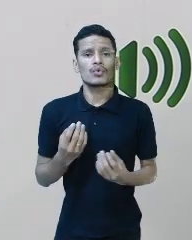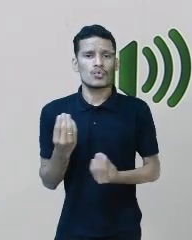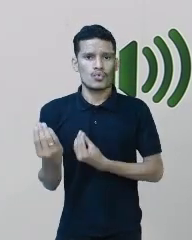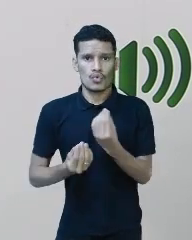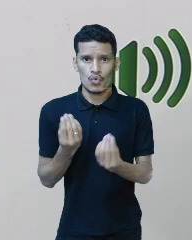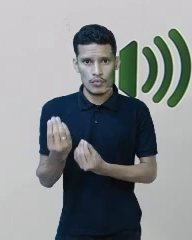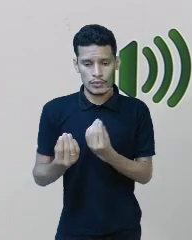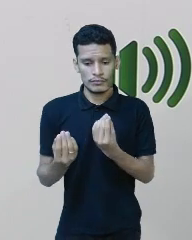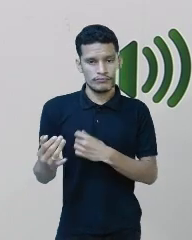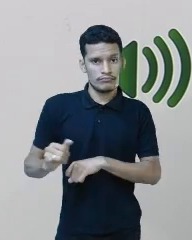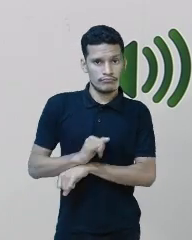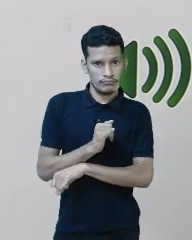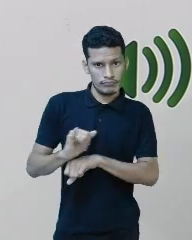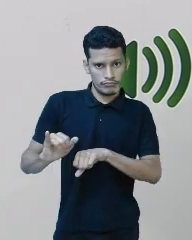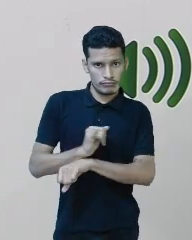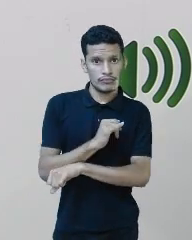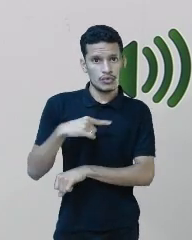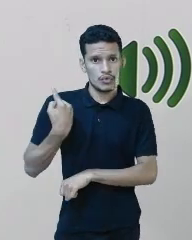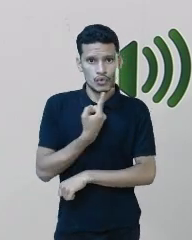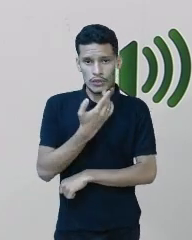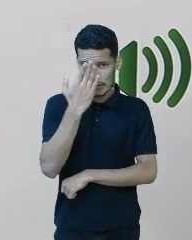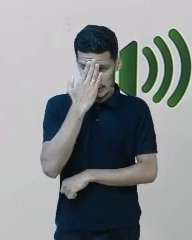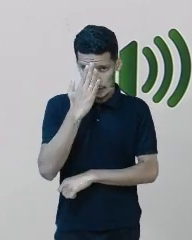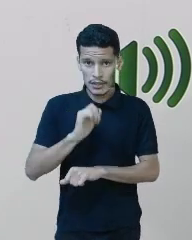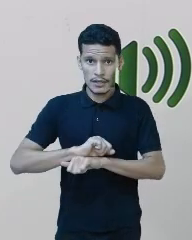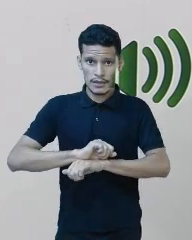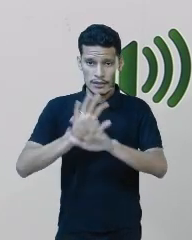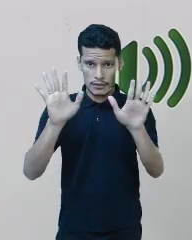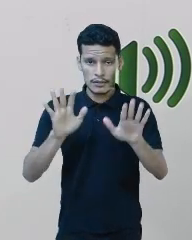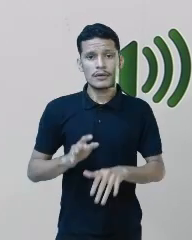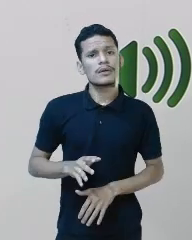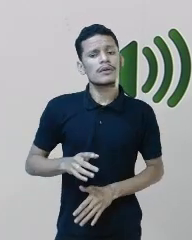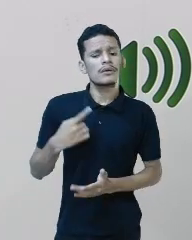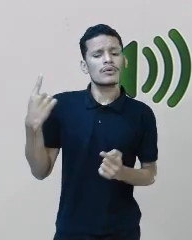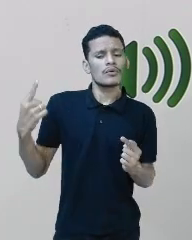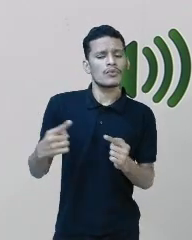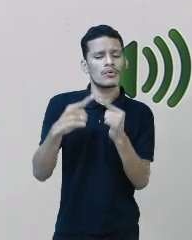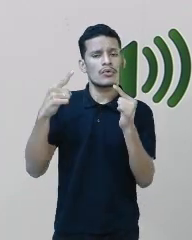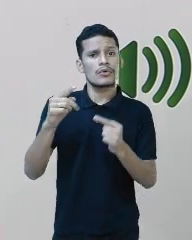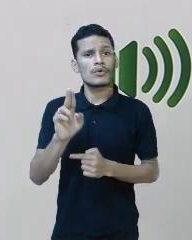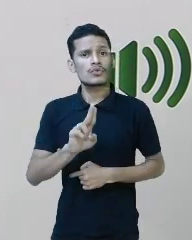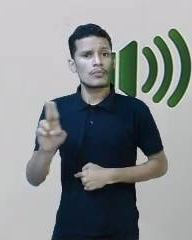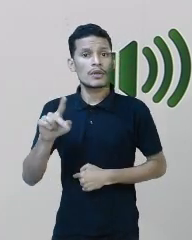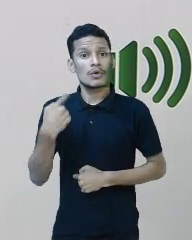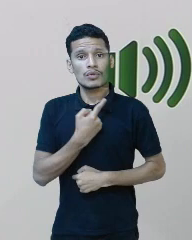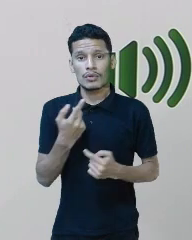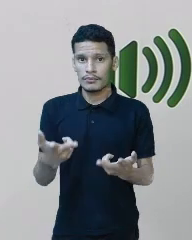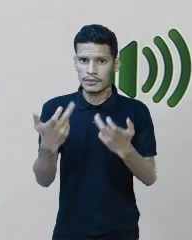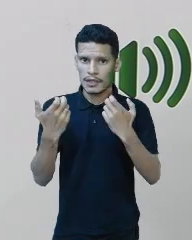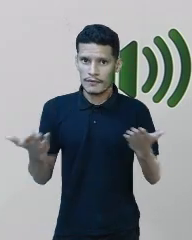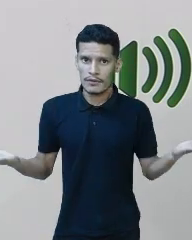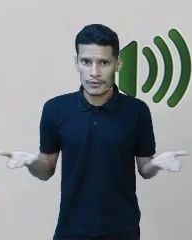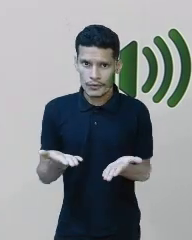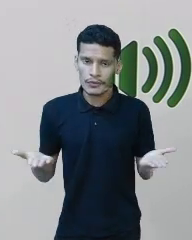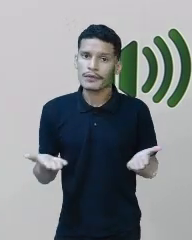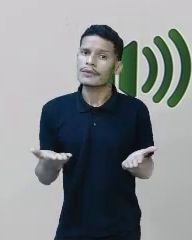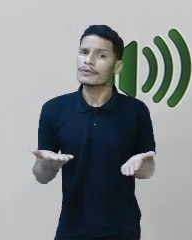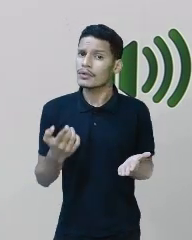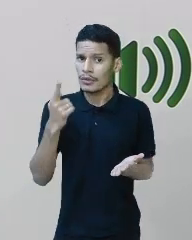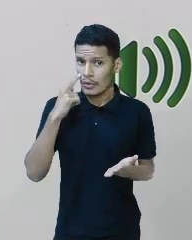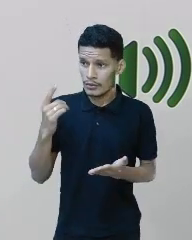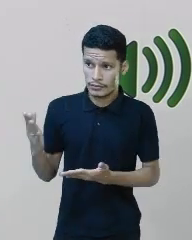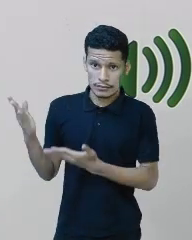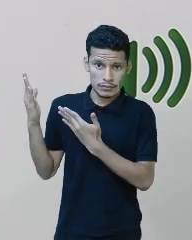esquema, né? Para a gente entender como é que acontece. Na concordância nominal, pelo que a gente pode observar aqui nesse quadro, então,